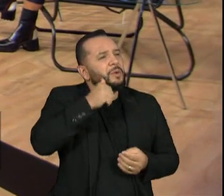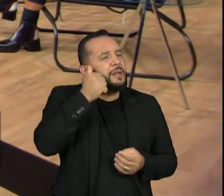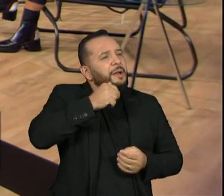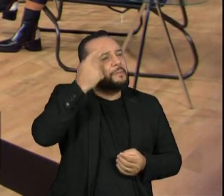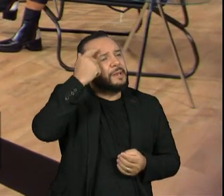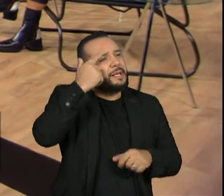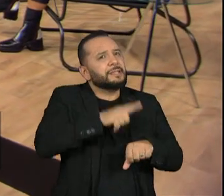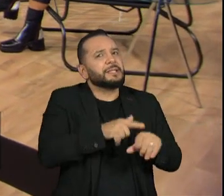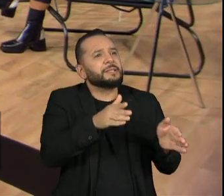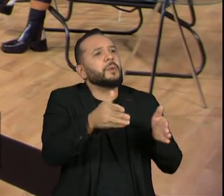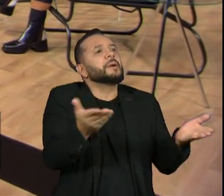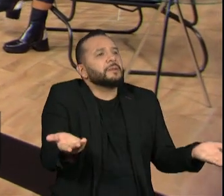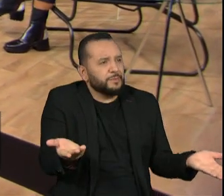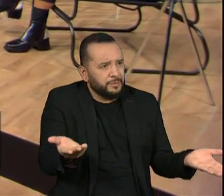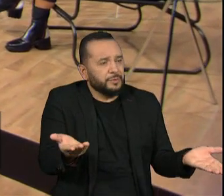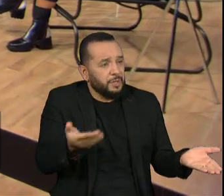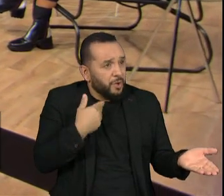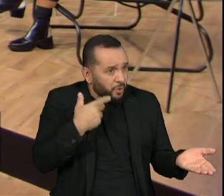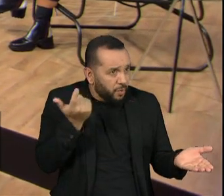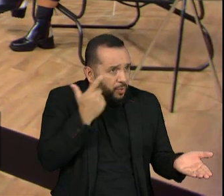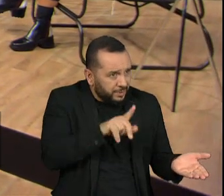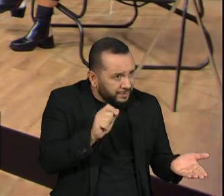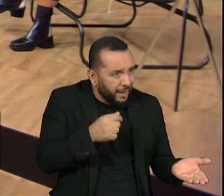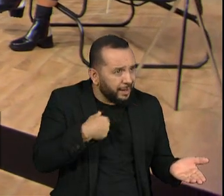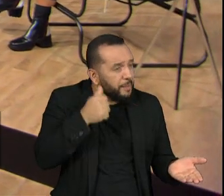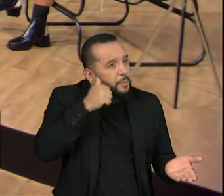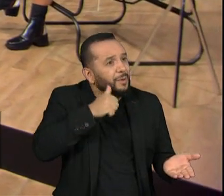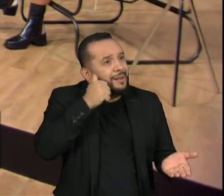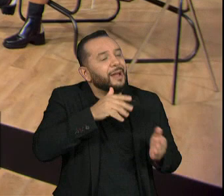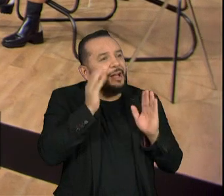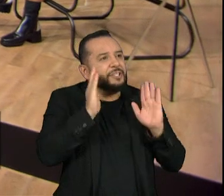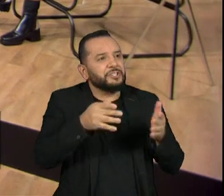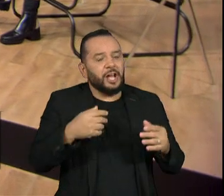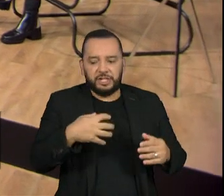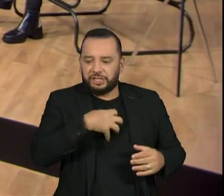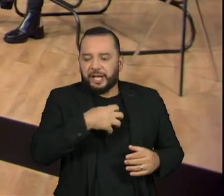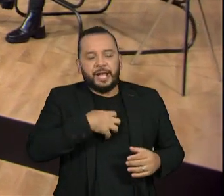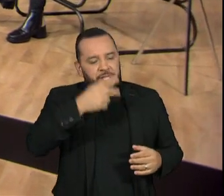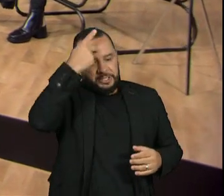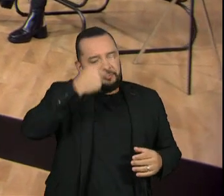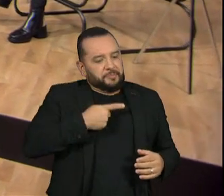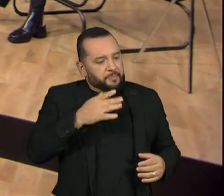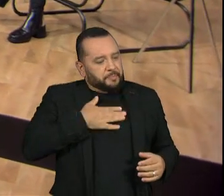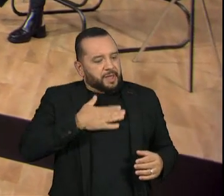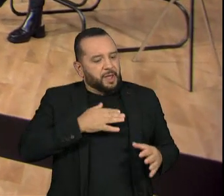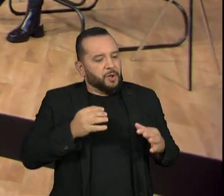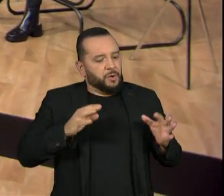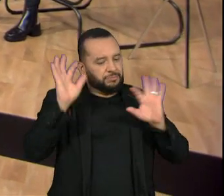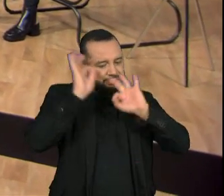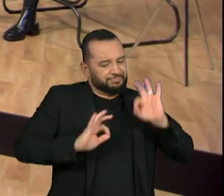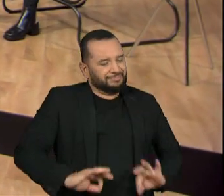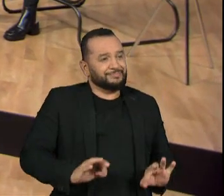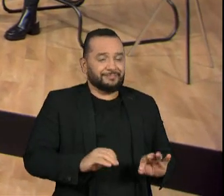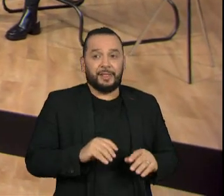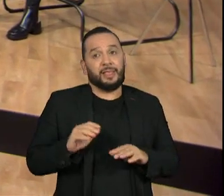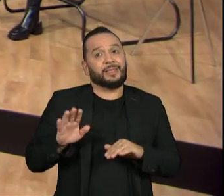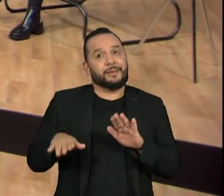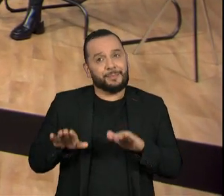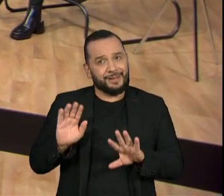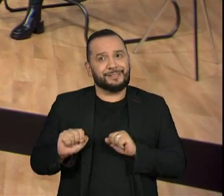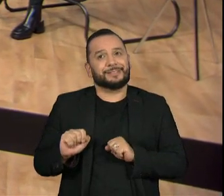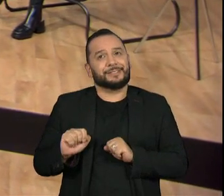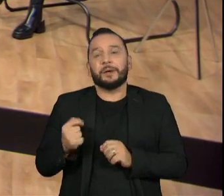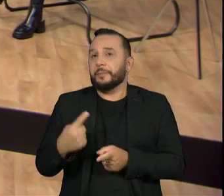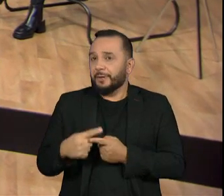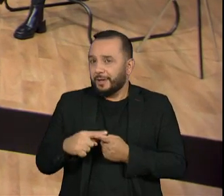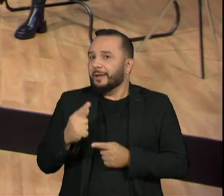nesse momento? Ela consegue ser ela? Então, depende, né? Porque a gente também tem que pensar que tem